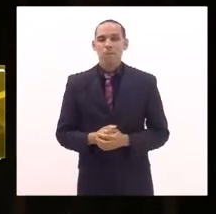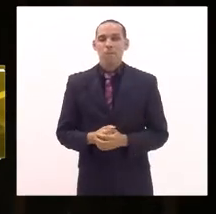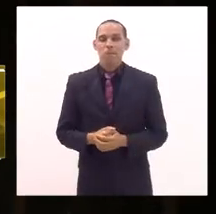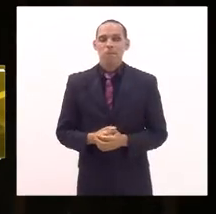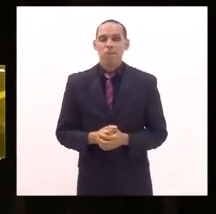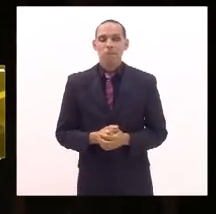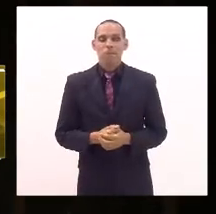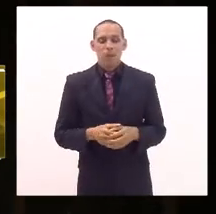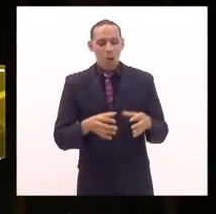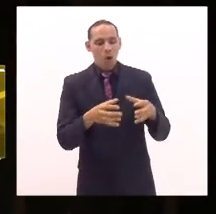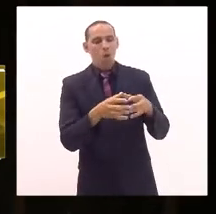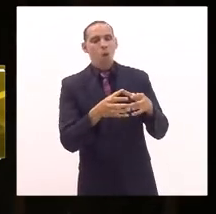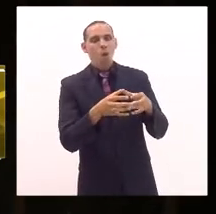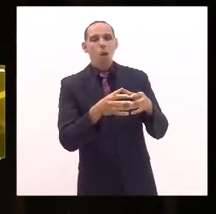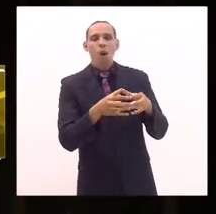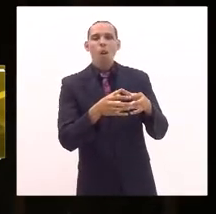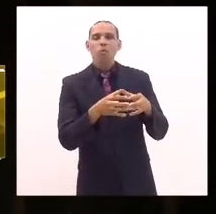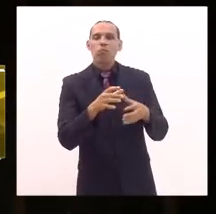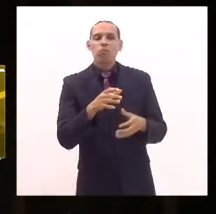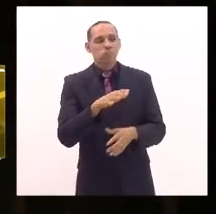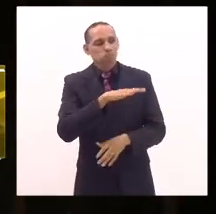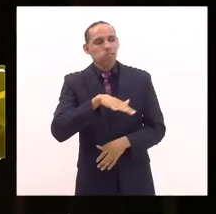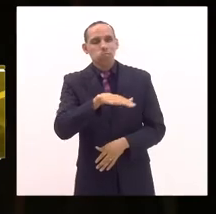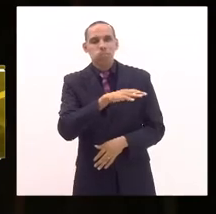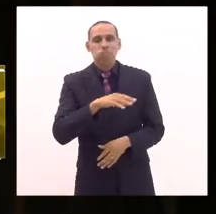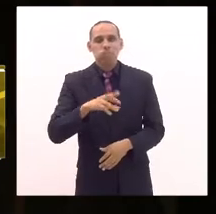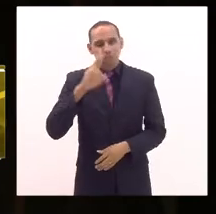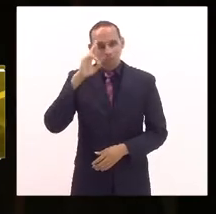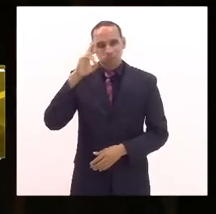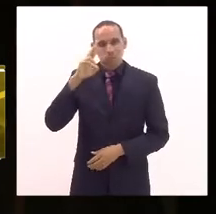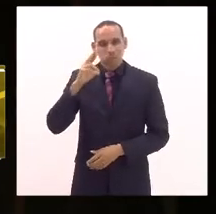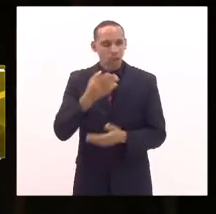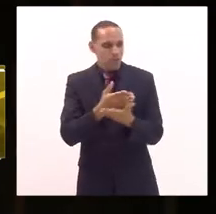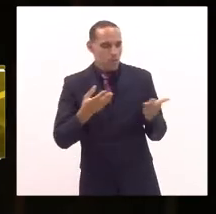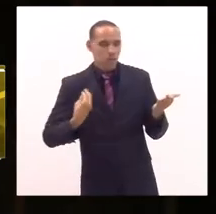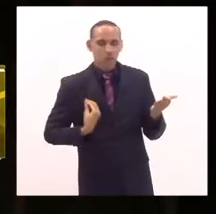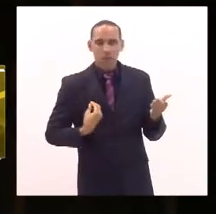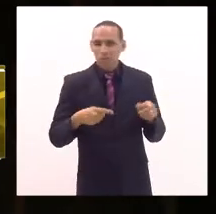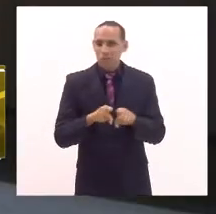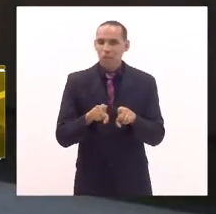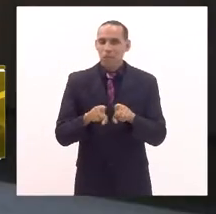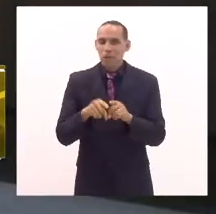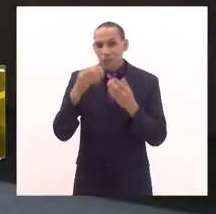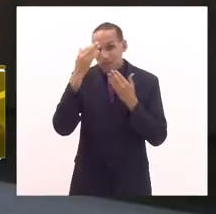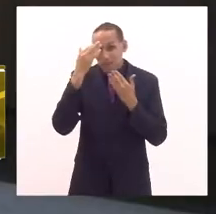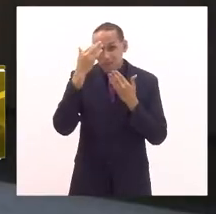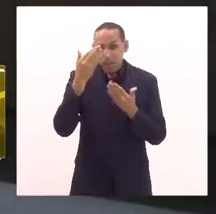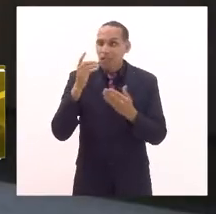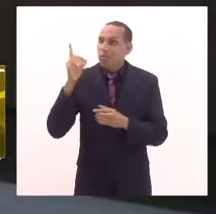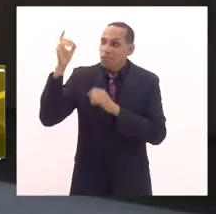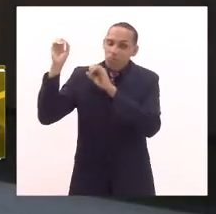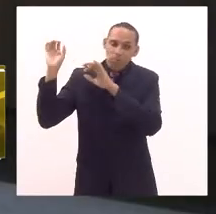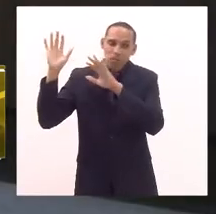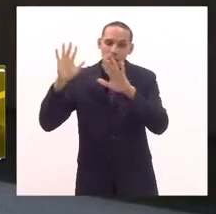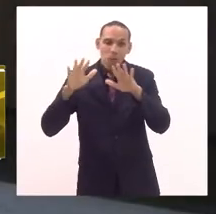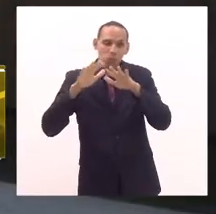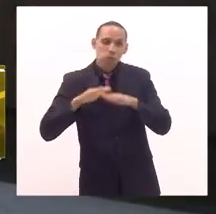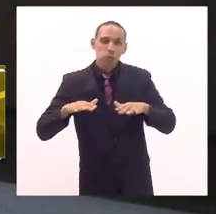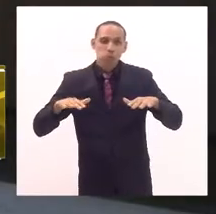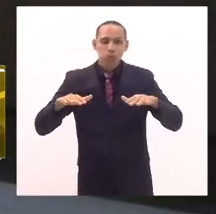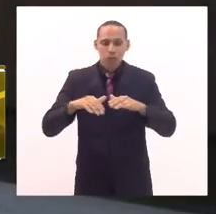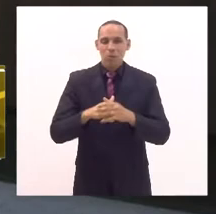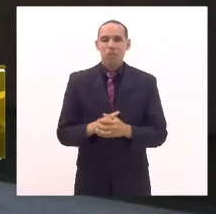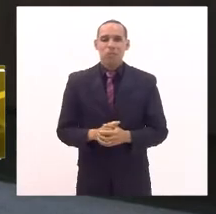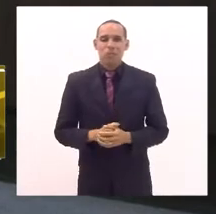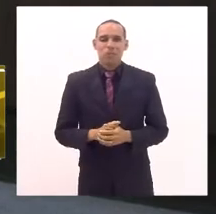de oficiais, e nós louvamos a Deus por suas vidas também. Muito obrigado, que Deus abençoe a todos, e